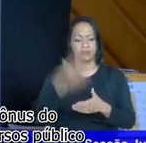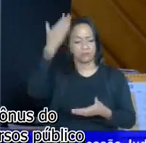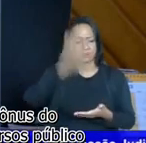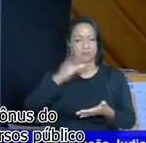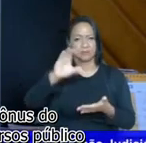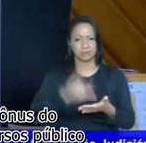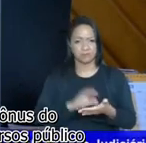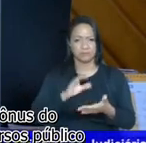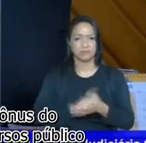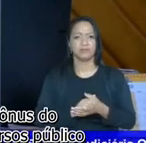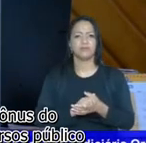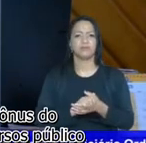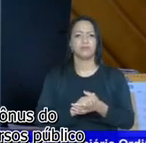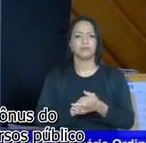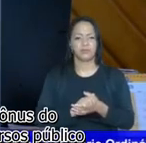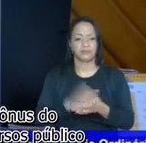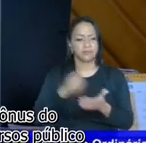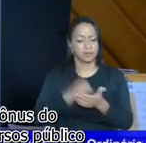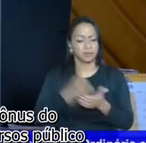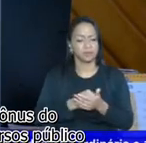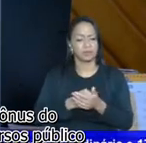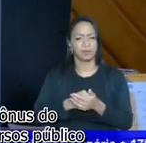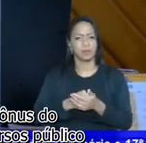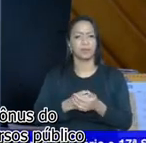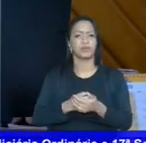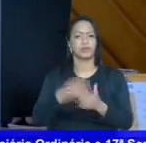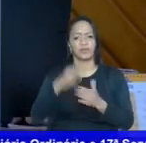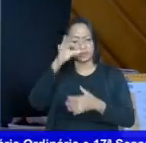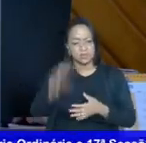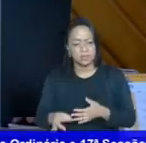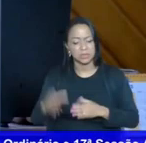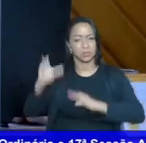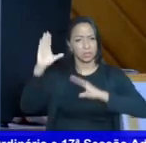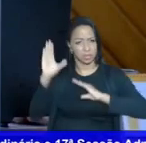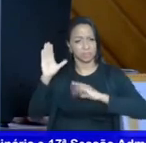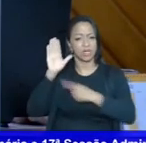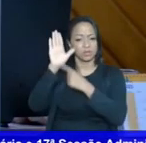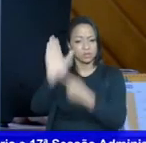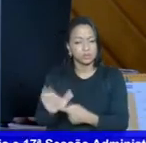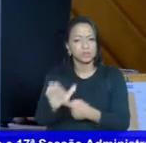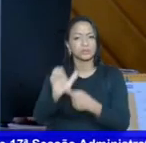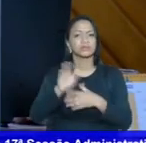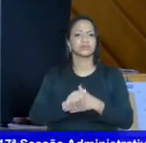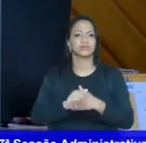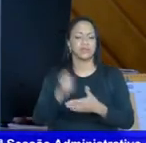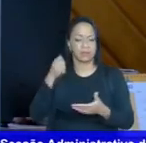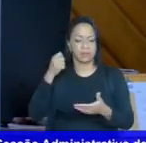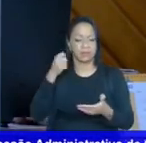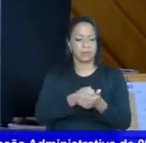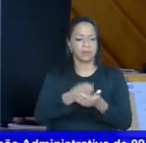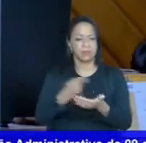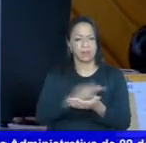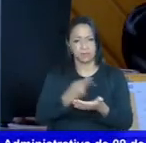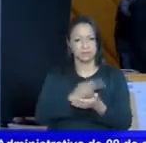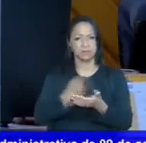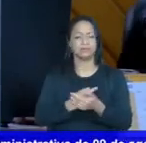o ônus do prestador demonstrar a regularidade do emprego dos recursos públicos, sob pena de ser considerado gasto irregular que